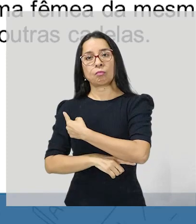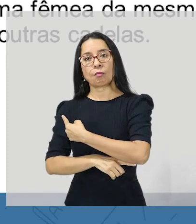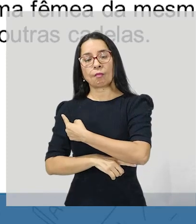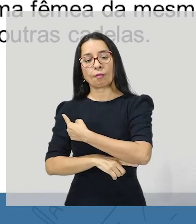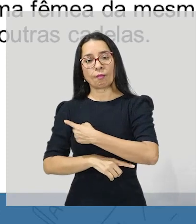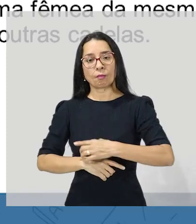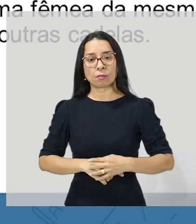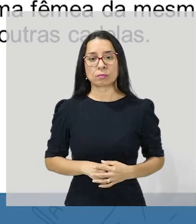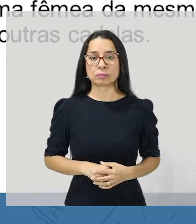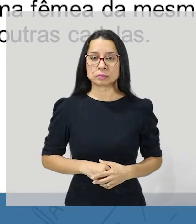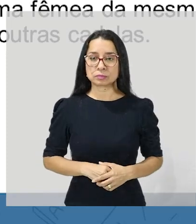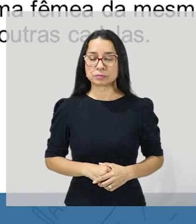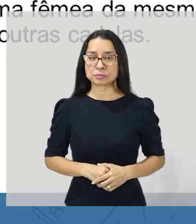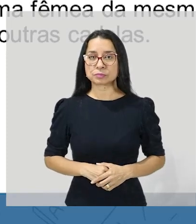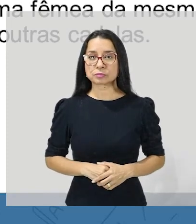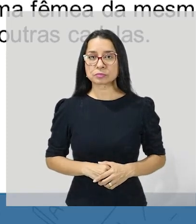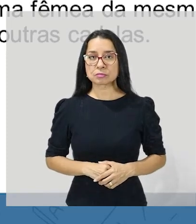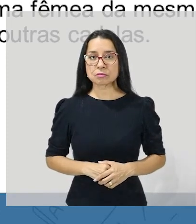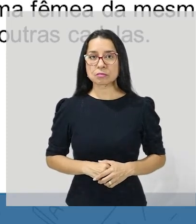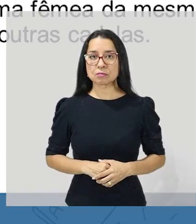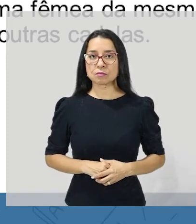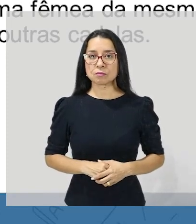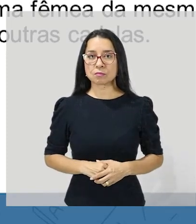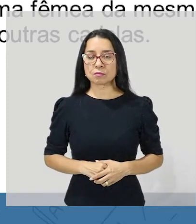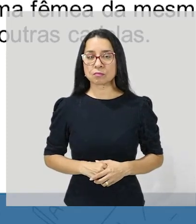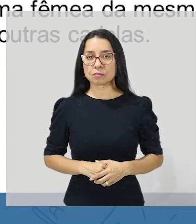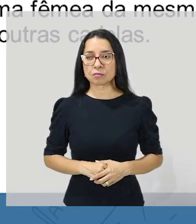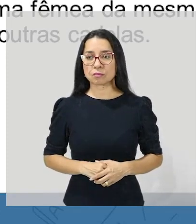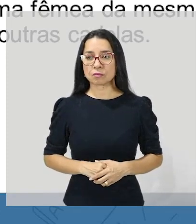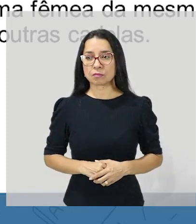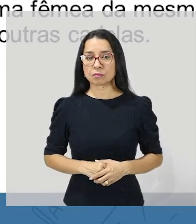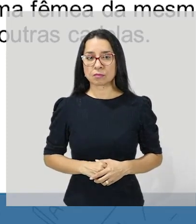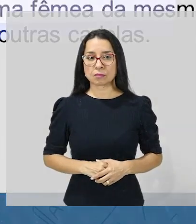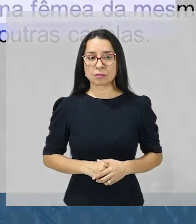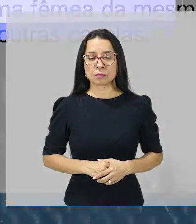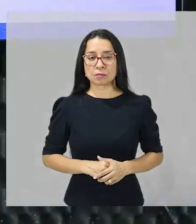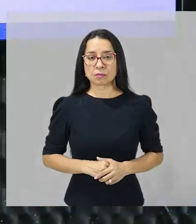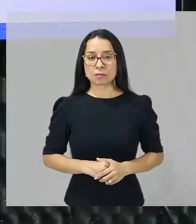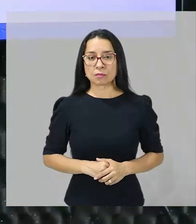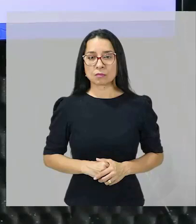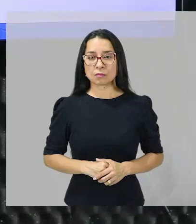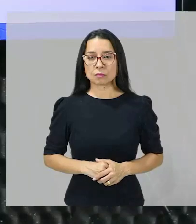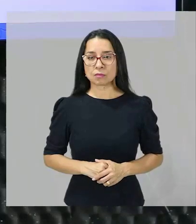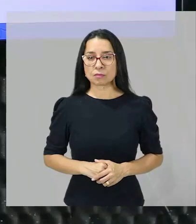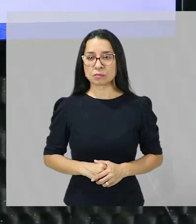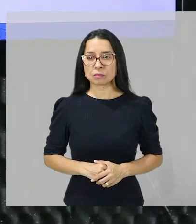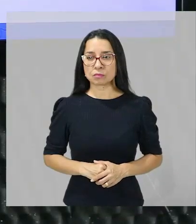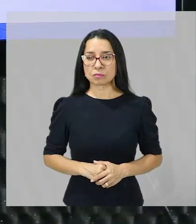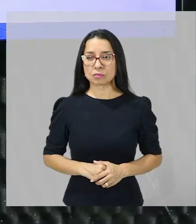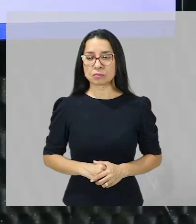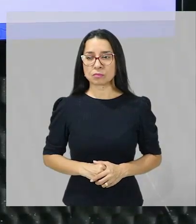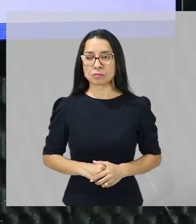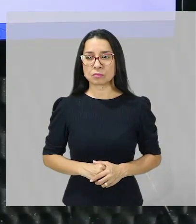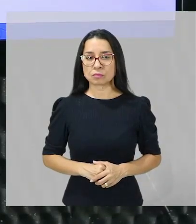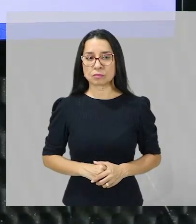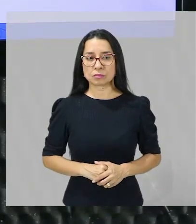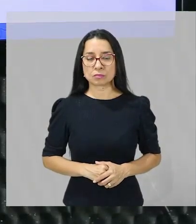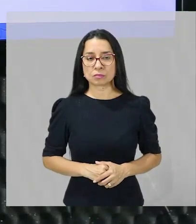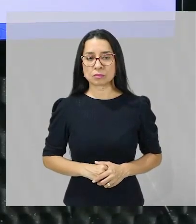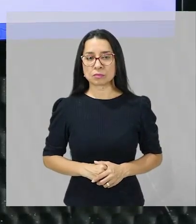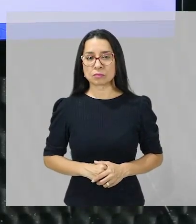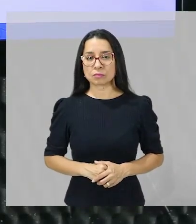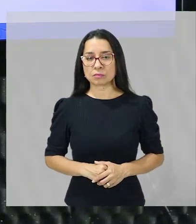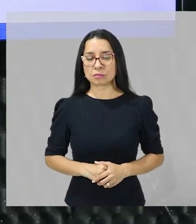feitos em clonagem comercial. Cientistas sul-coreanos apresentaram 5 clones de um cachorro e afirmam que